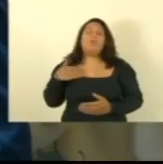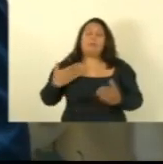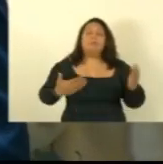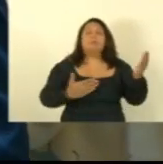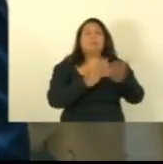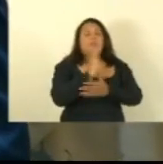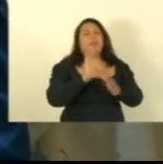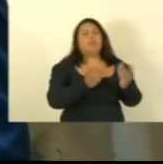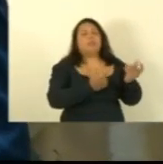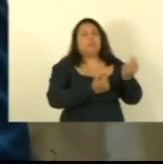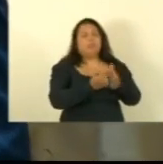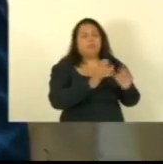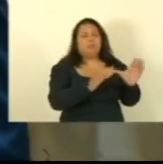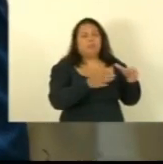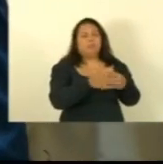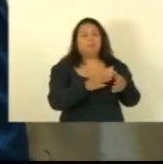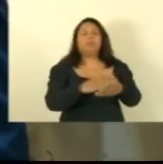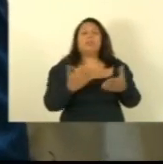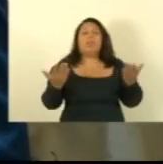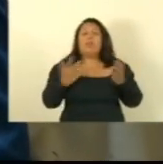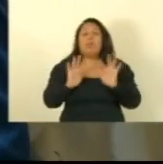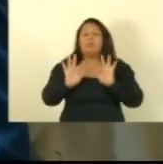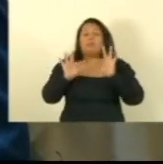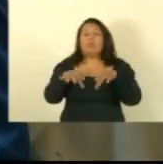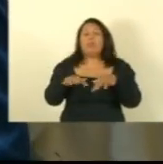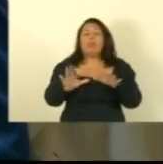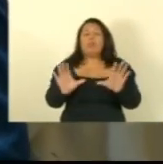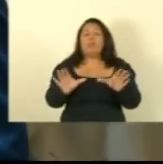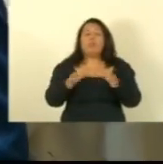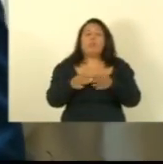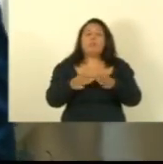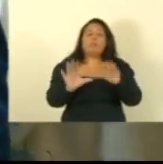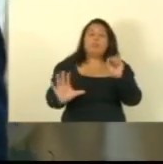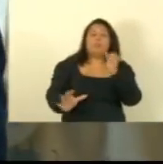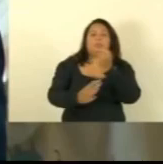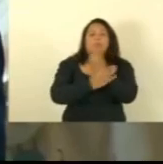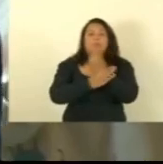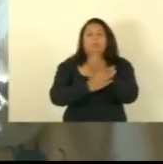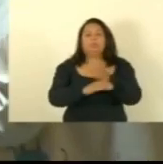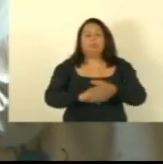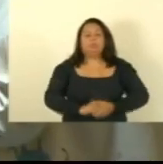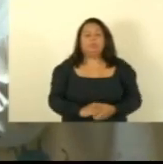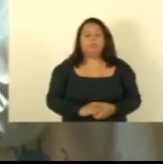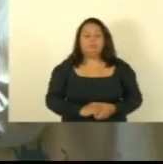de Finanças. Por fim, Comissão de Segurança.